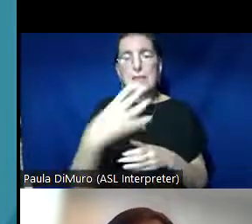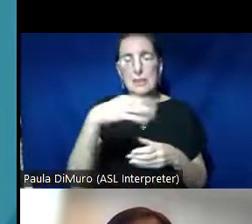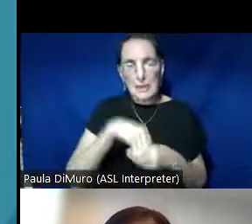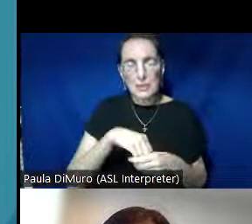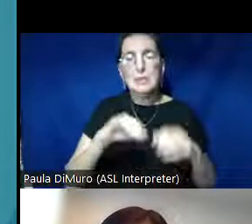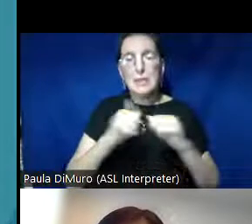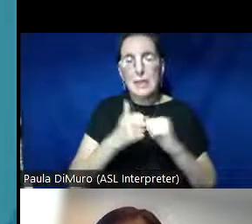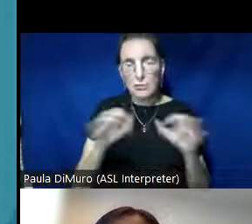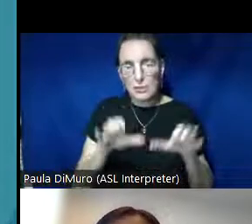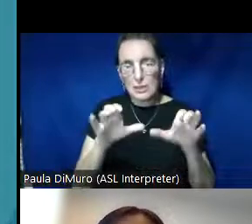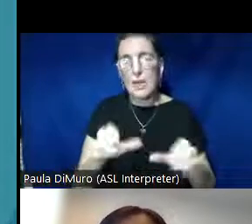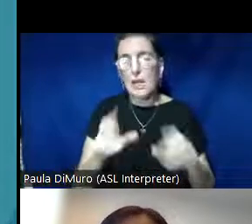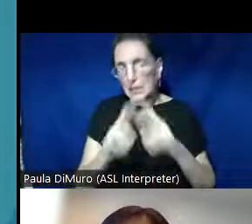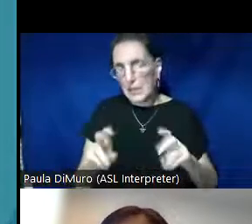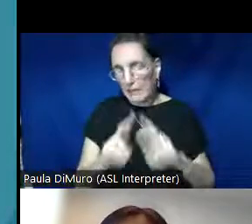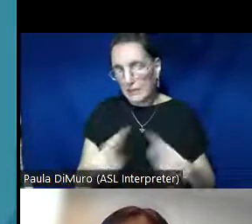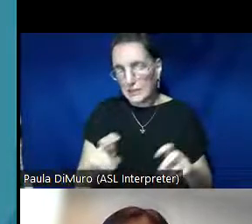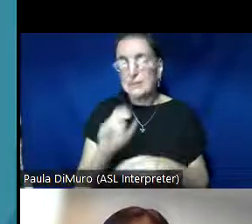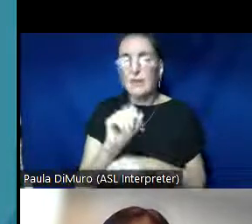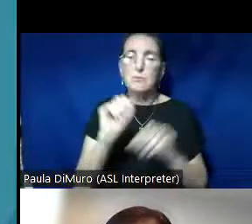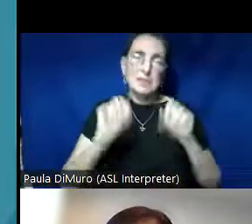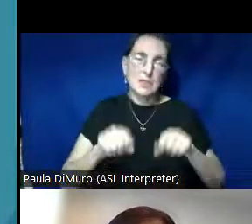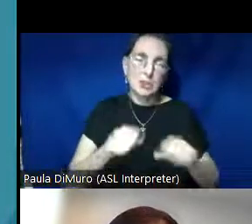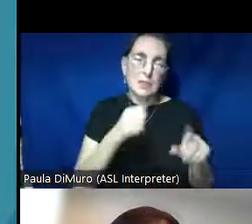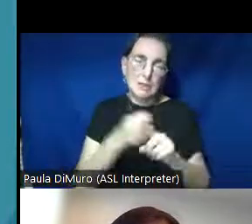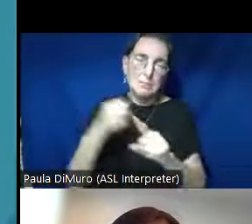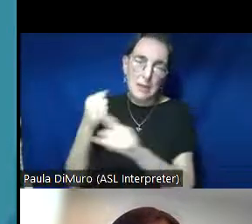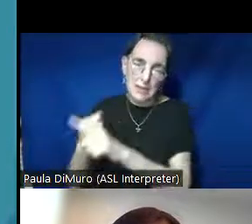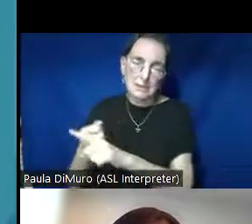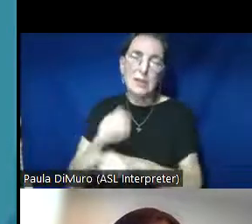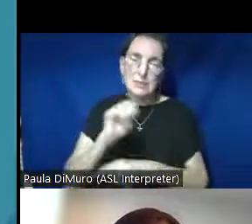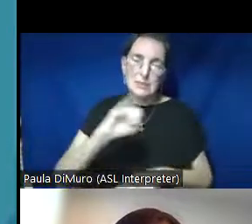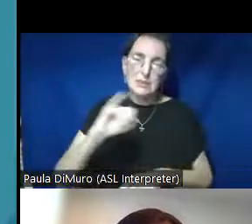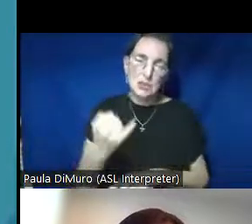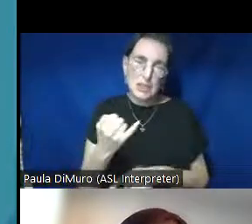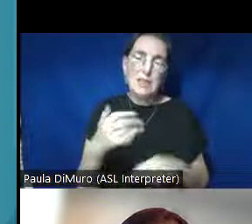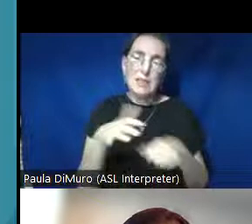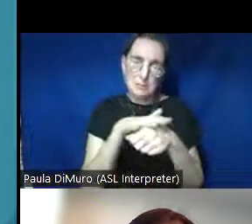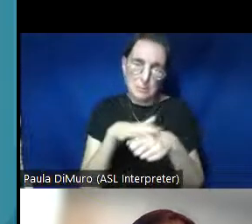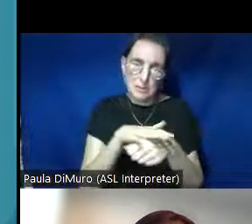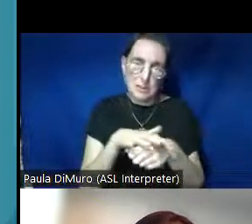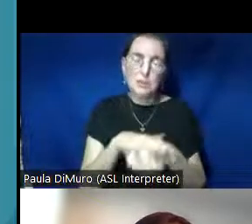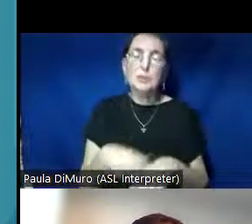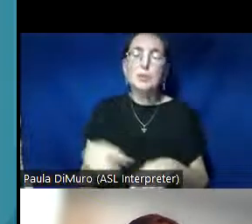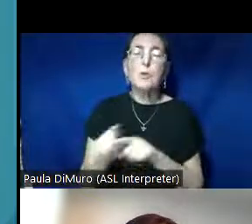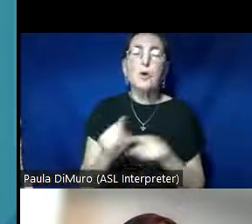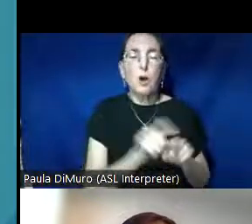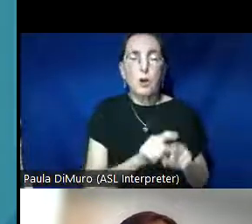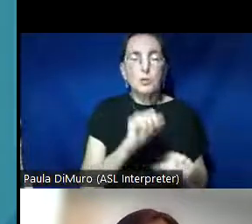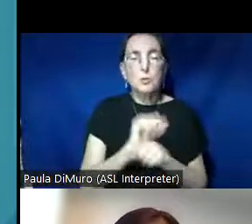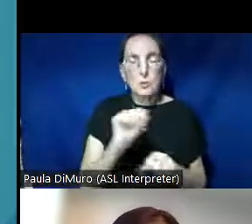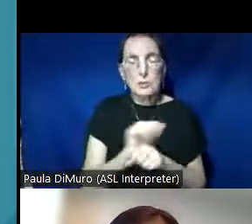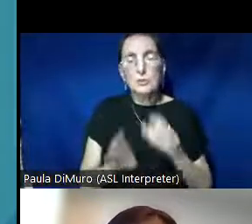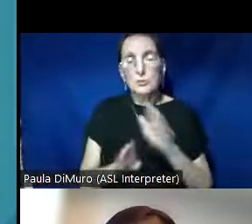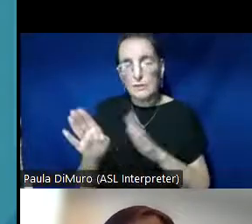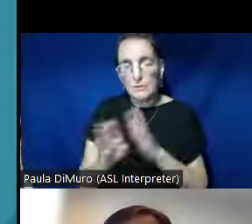orientação de engajamento, análise de grande impacto de população EJ, e